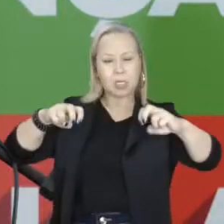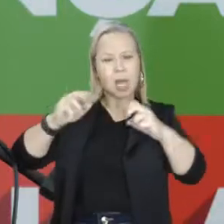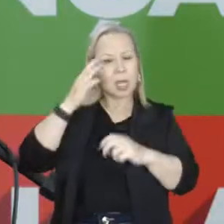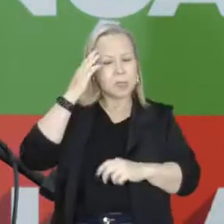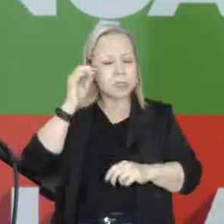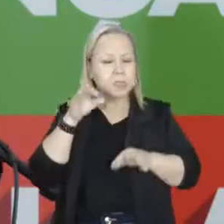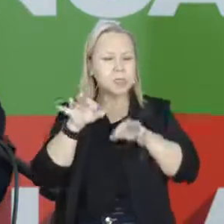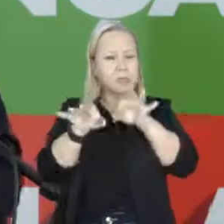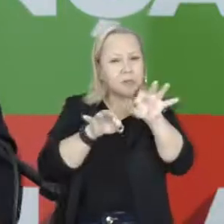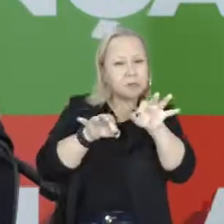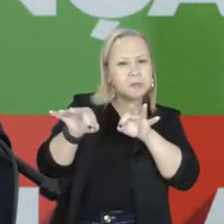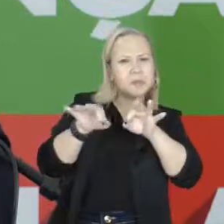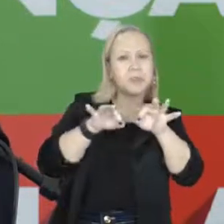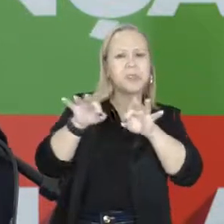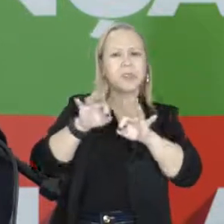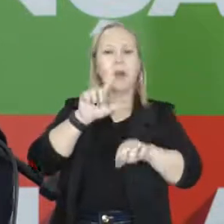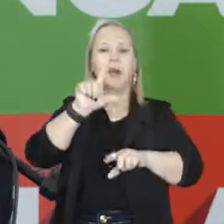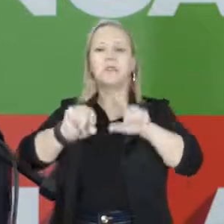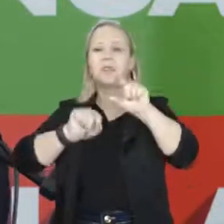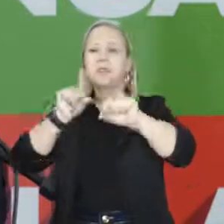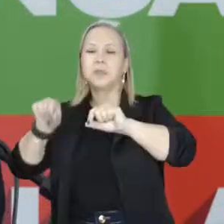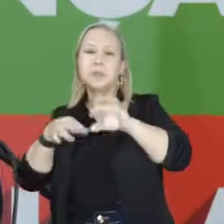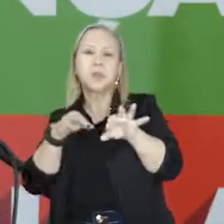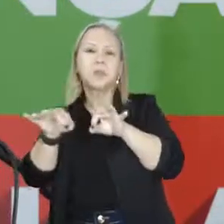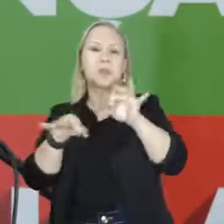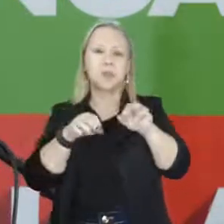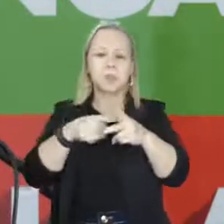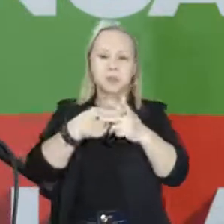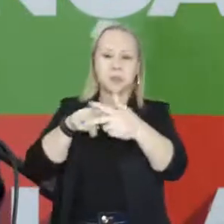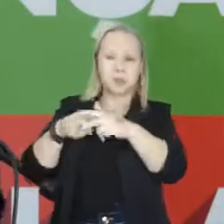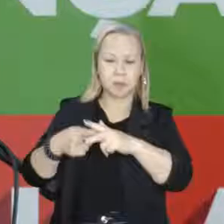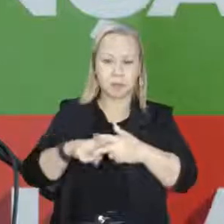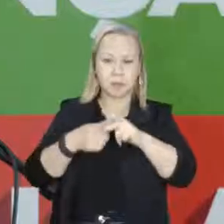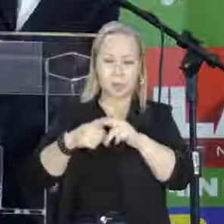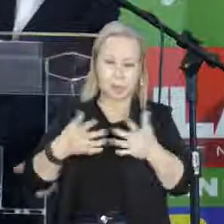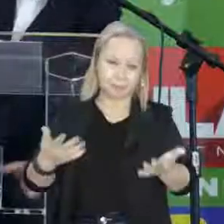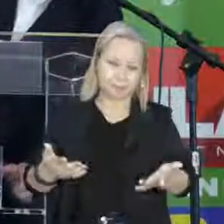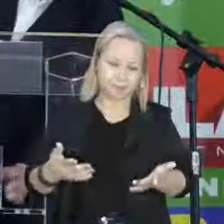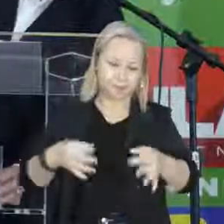trilhar. Eu tenho certeza que será um bom caminho.